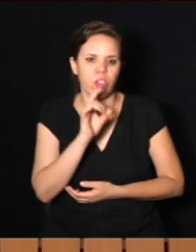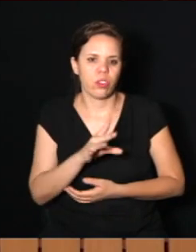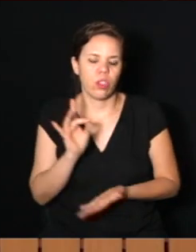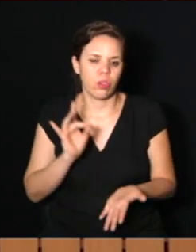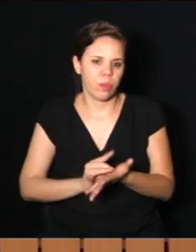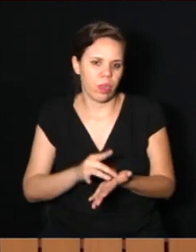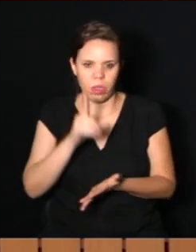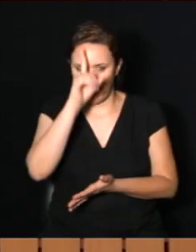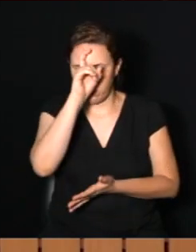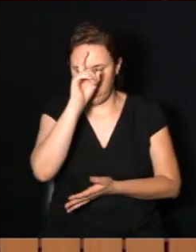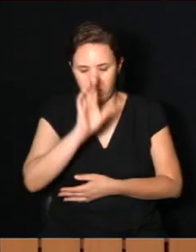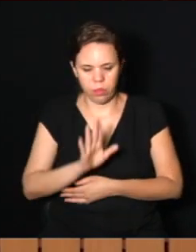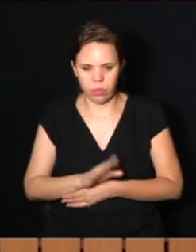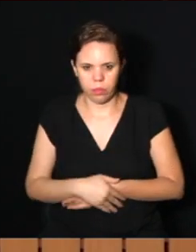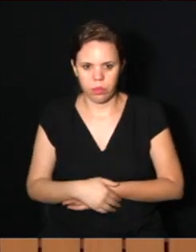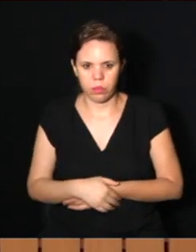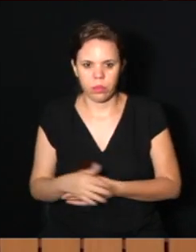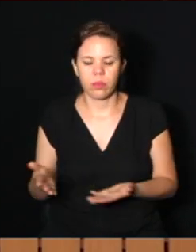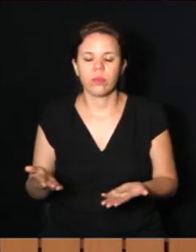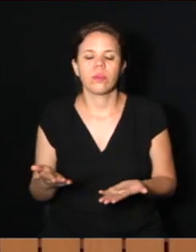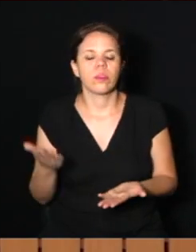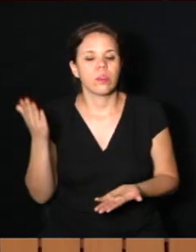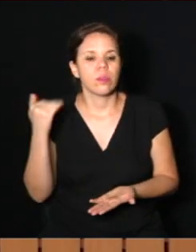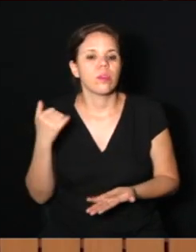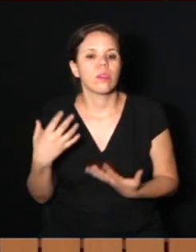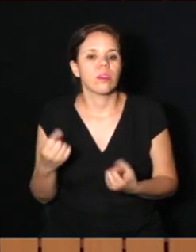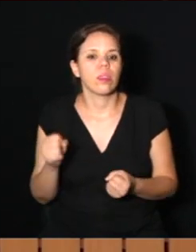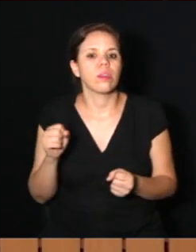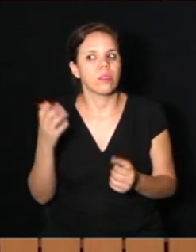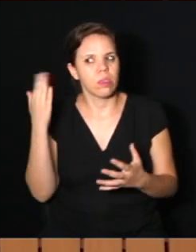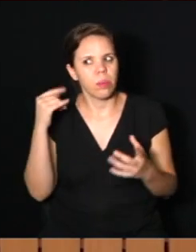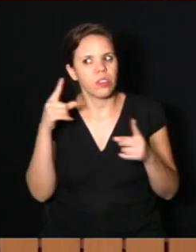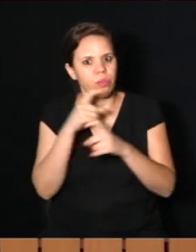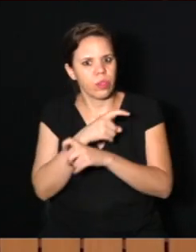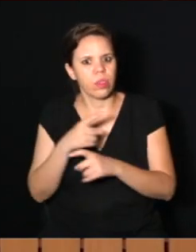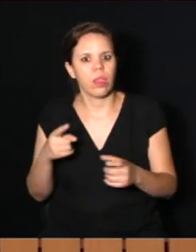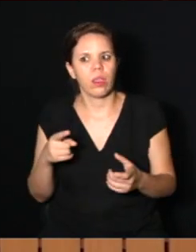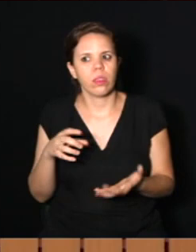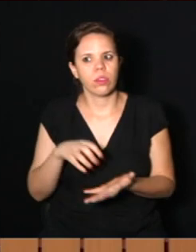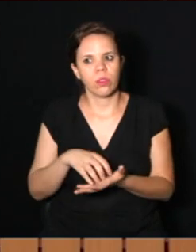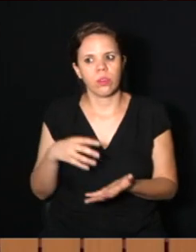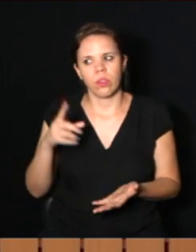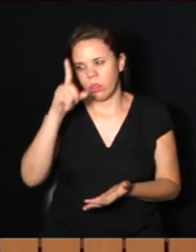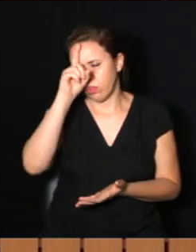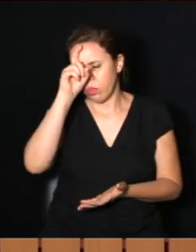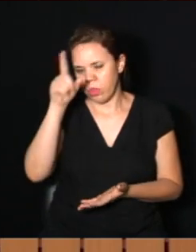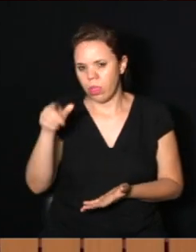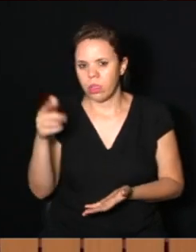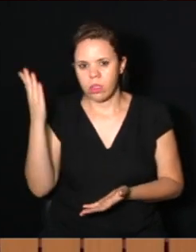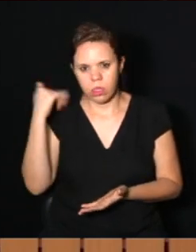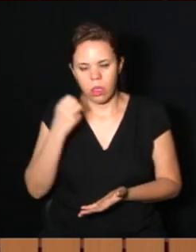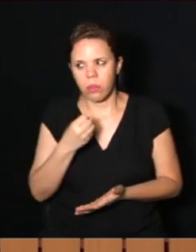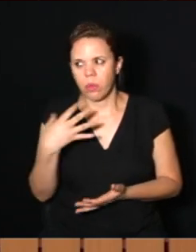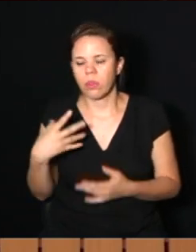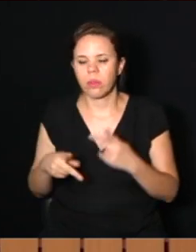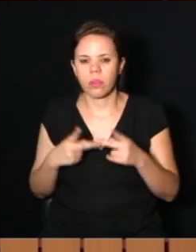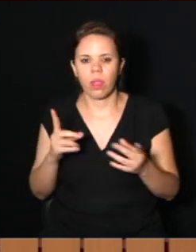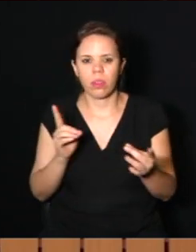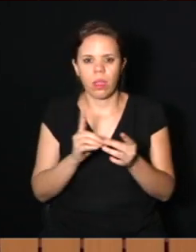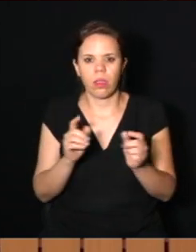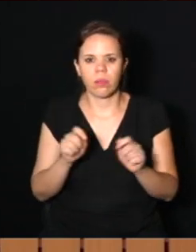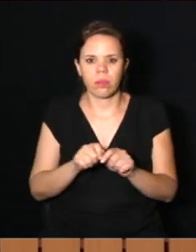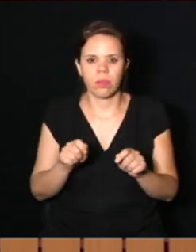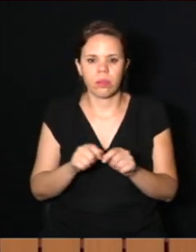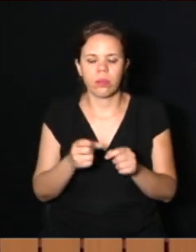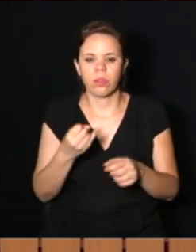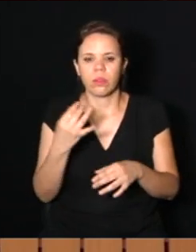realidade hospitalar. Quando a gente leva em consideração a complexidade da unidade hospitalar, a gente também leva em consideração parâmetros